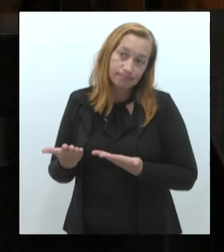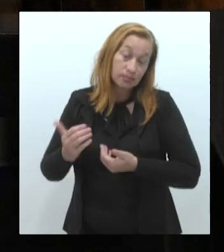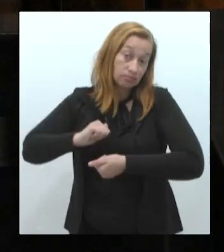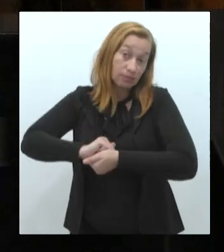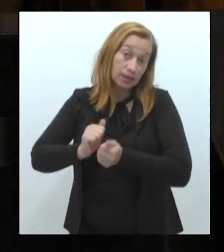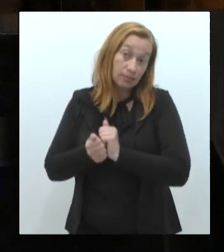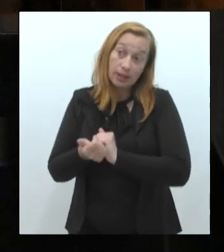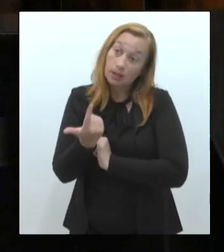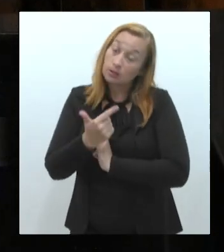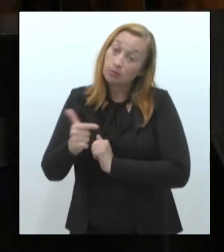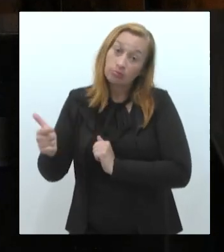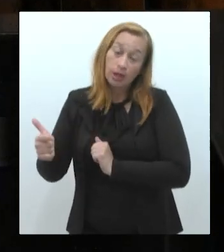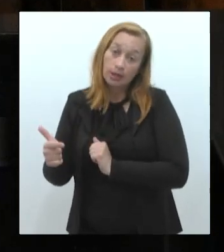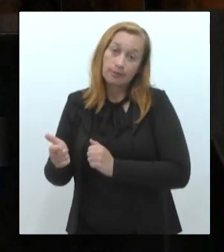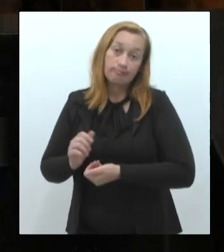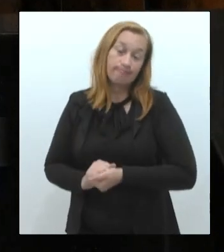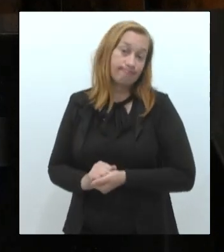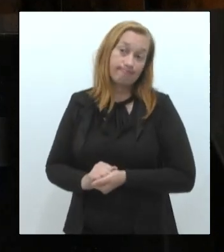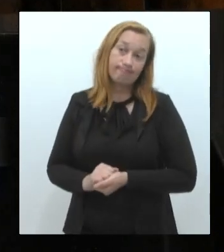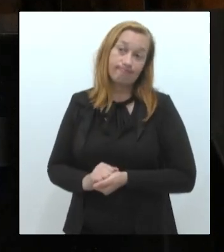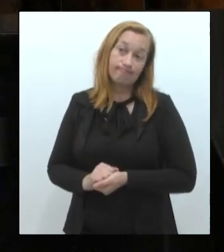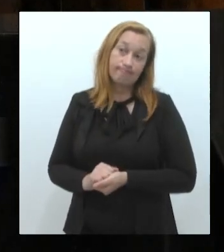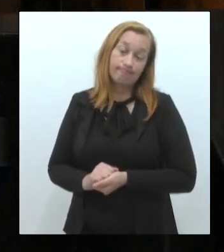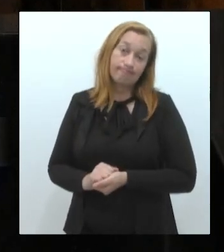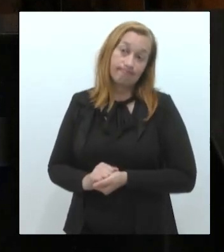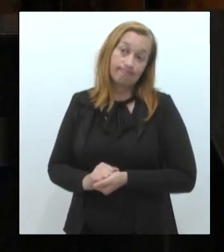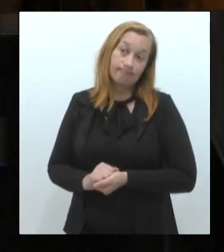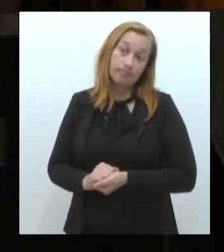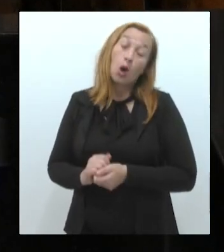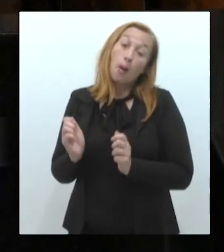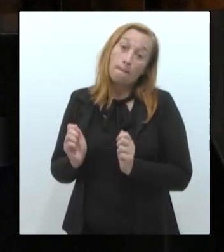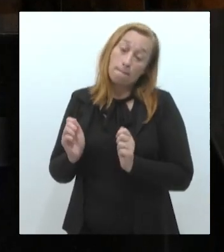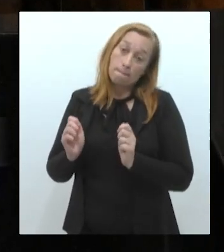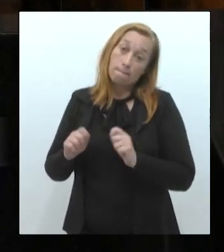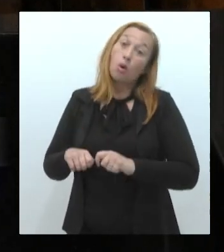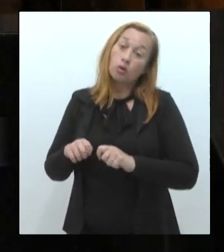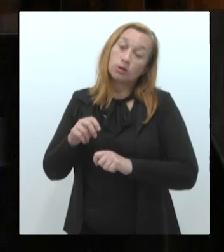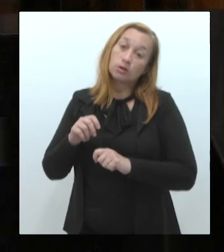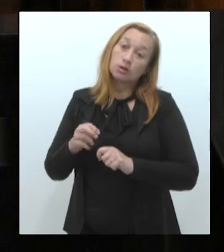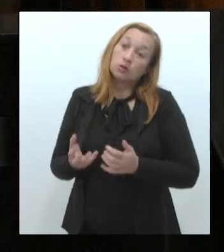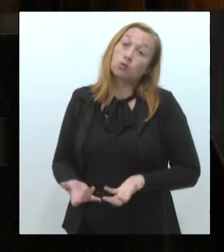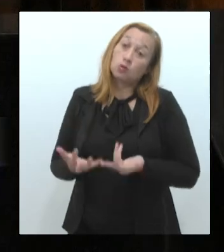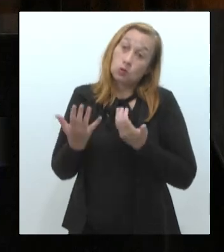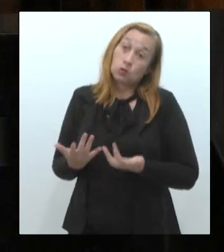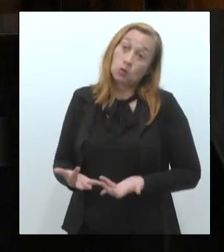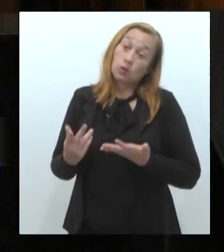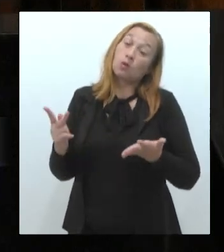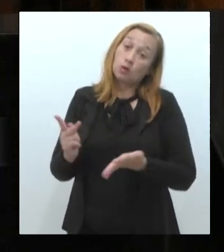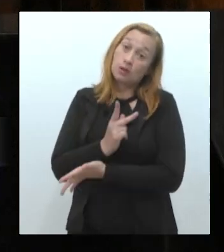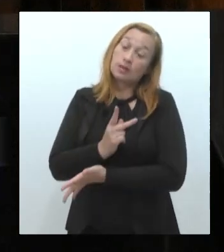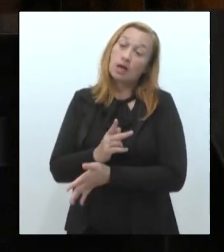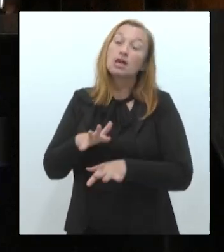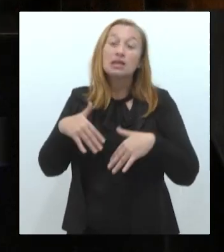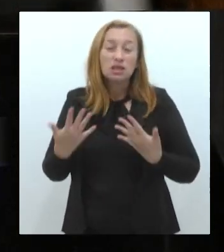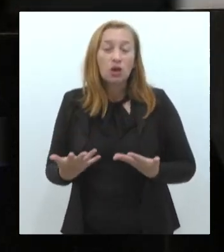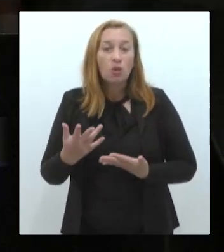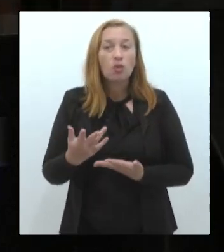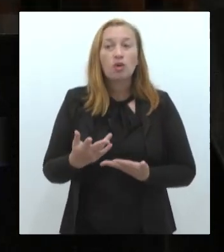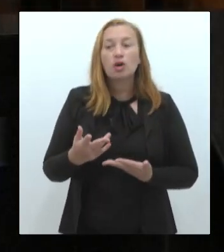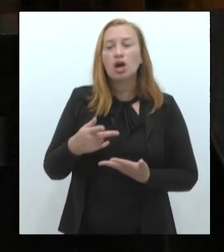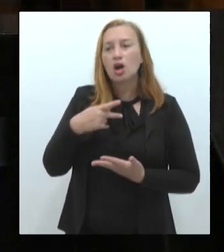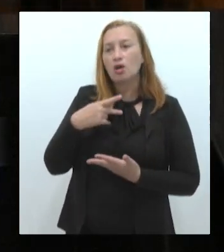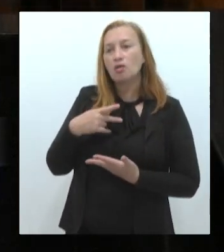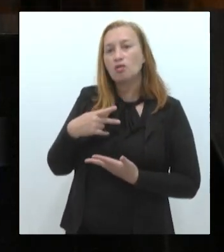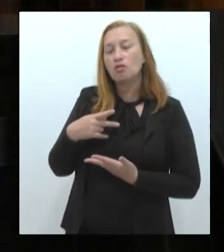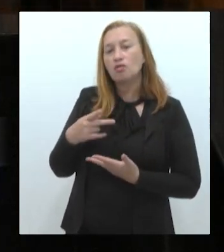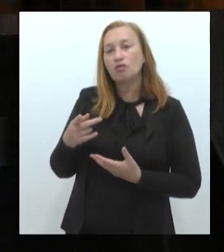uma possibilidade fortuita de um incêndio. Então, eu resolvi trazer isso à